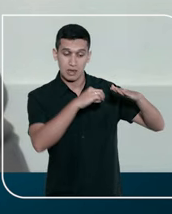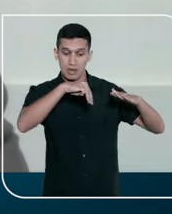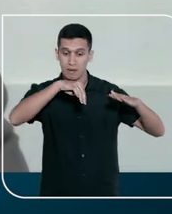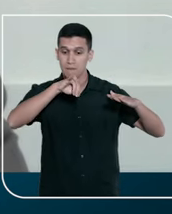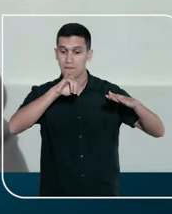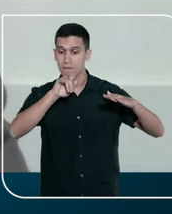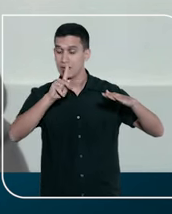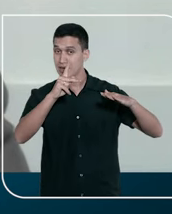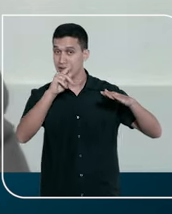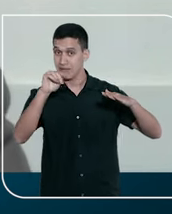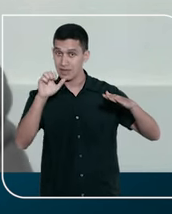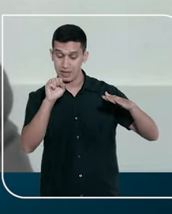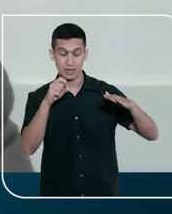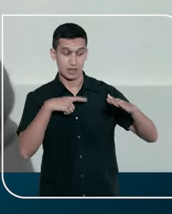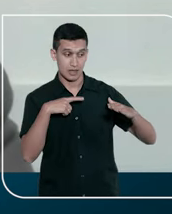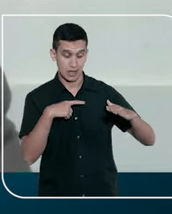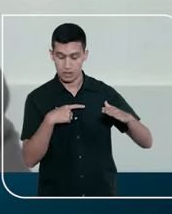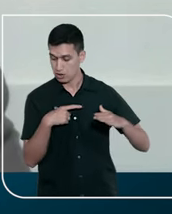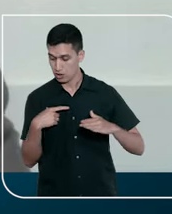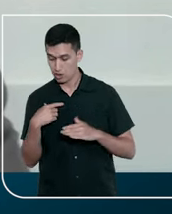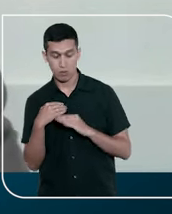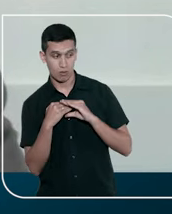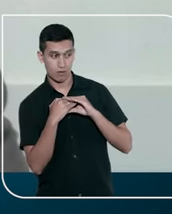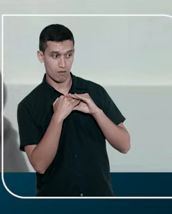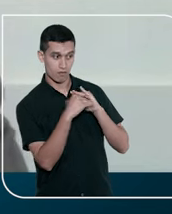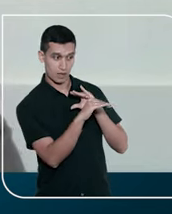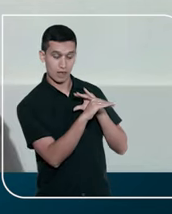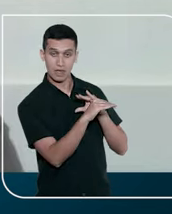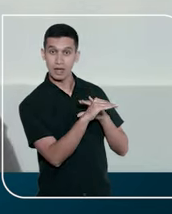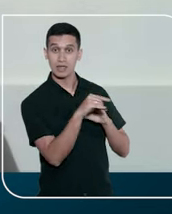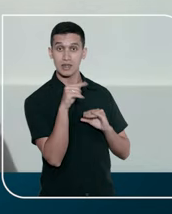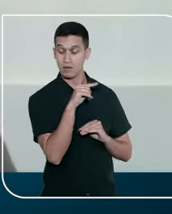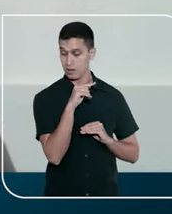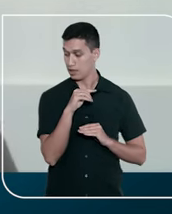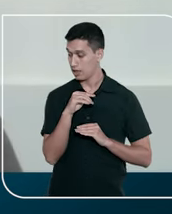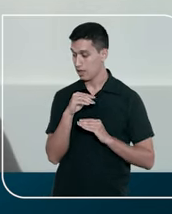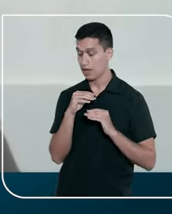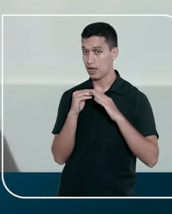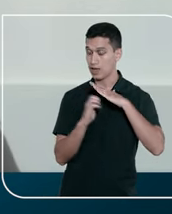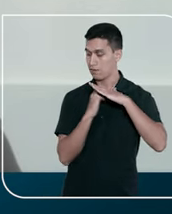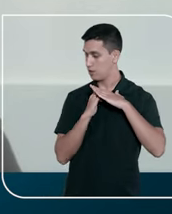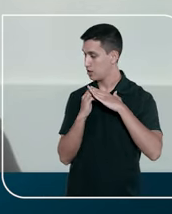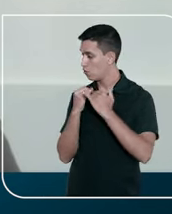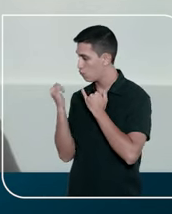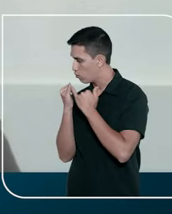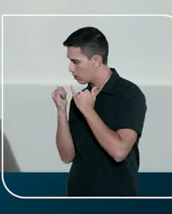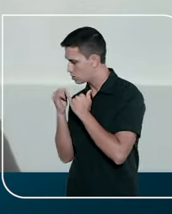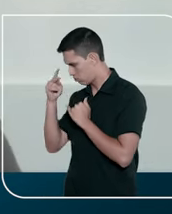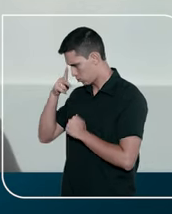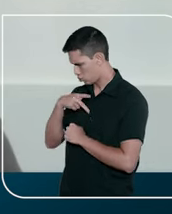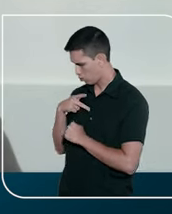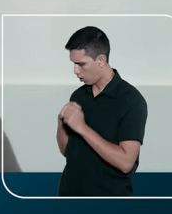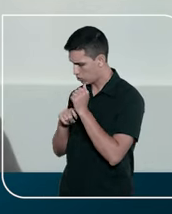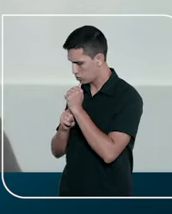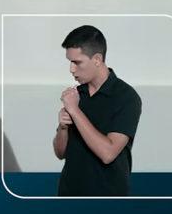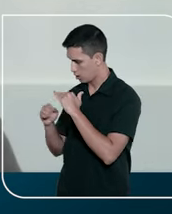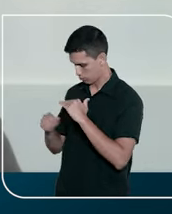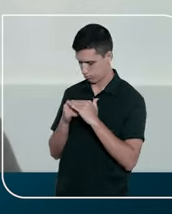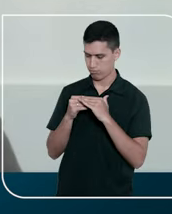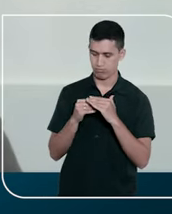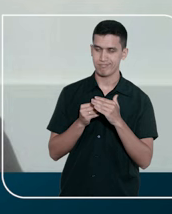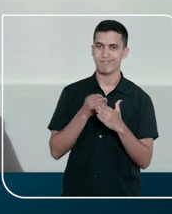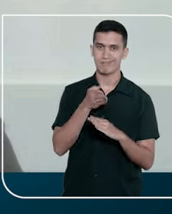vende milhas possa transferir para terceiros. Então, em primeiro lugar, existe uma quebra do contrato com o programa de